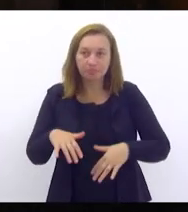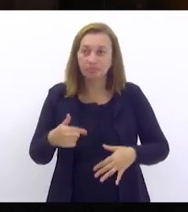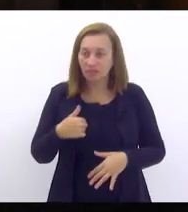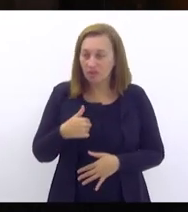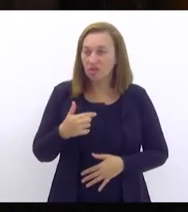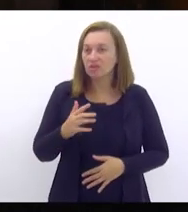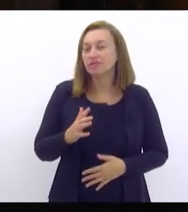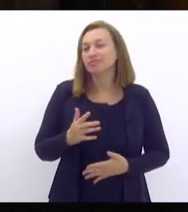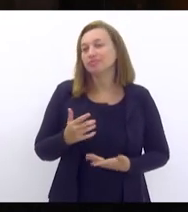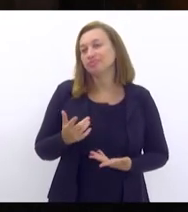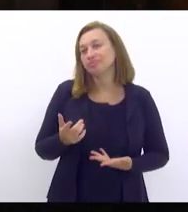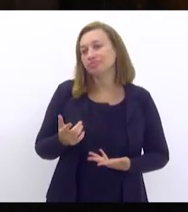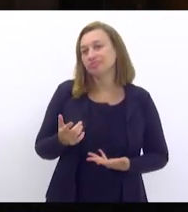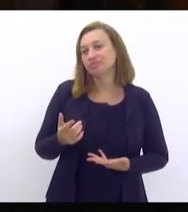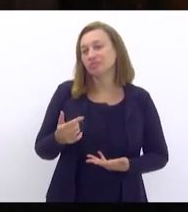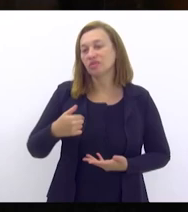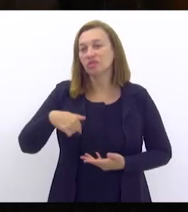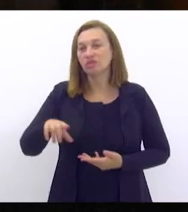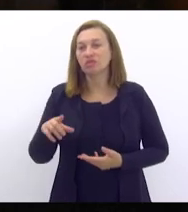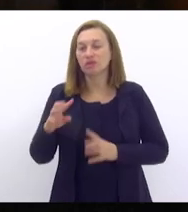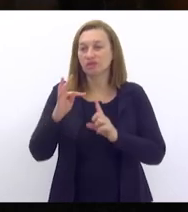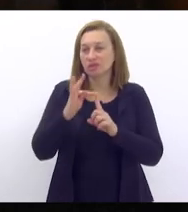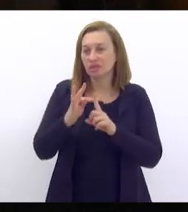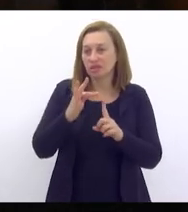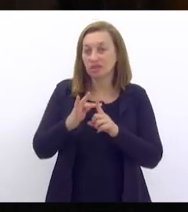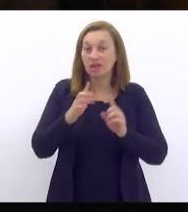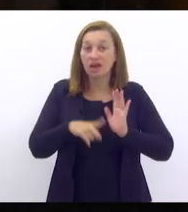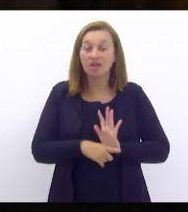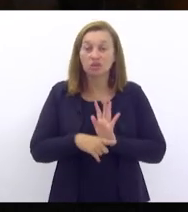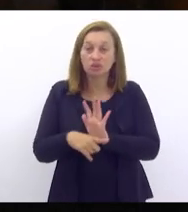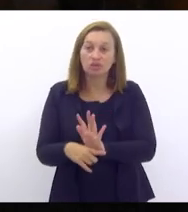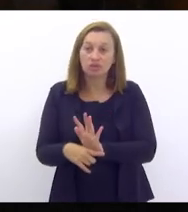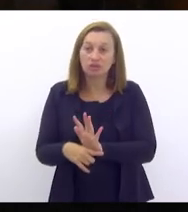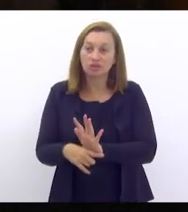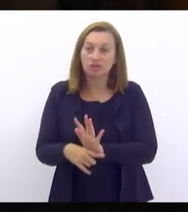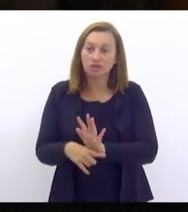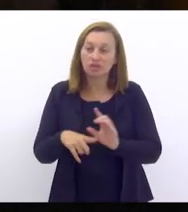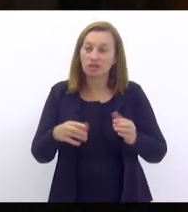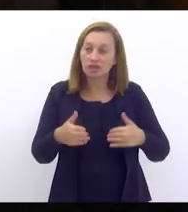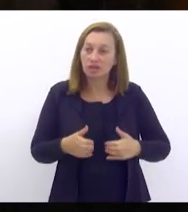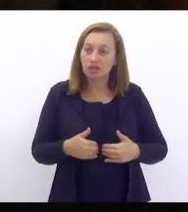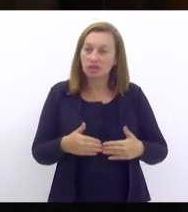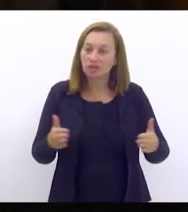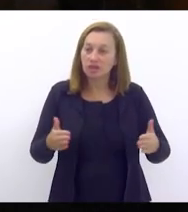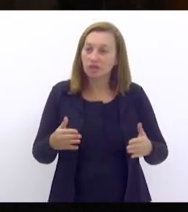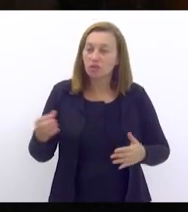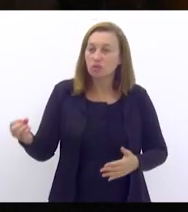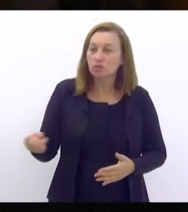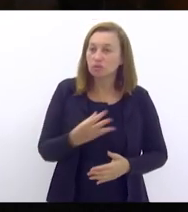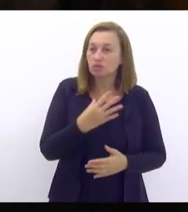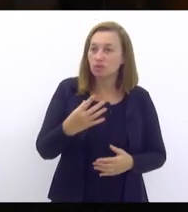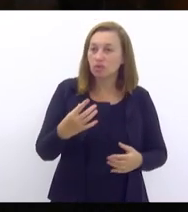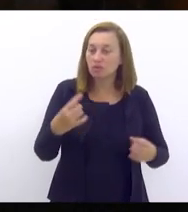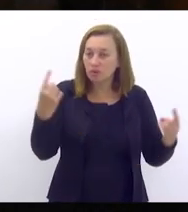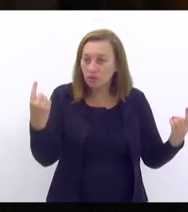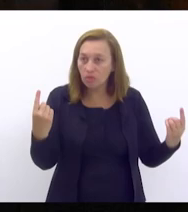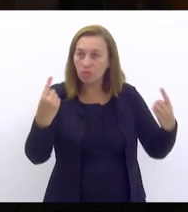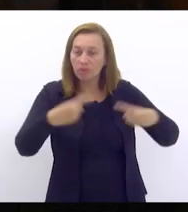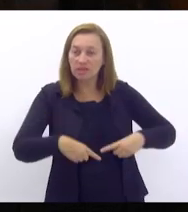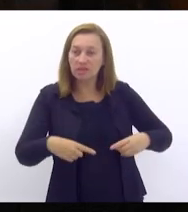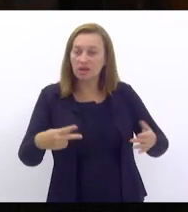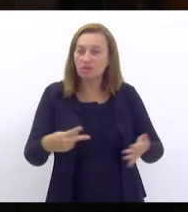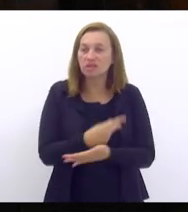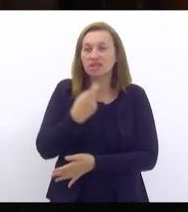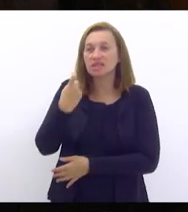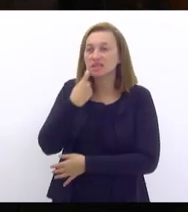mesmo, recentemente, estive em Teresópolis ajudando a inaugurar uma nova batalha, que ocorre nas sextas-feiras,